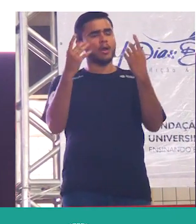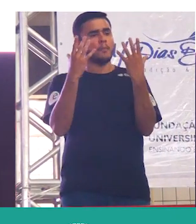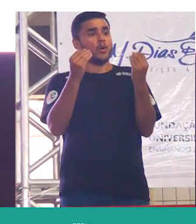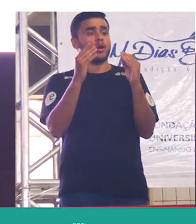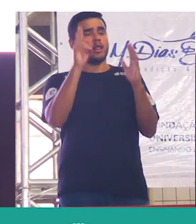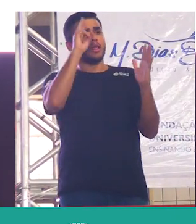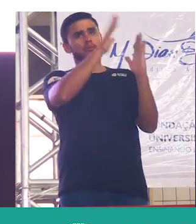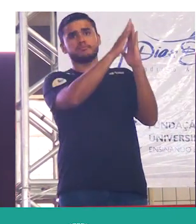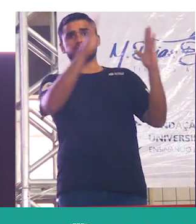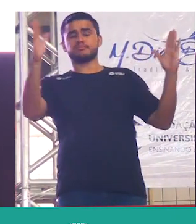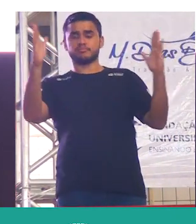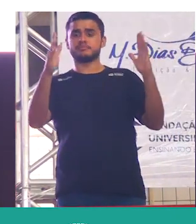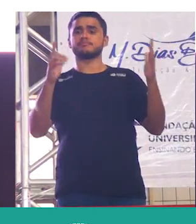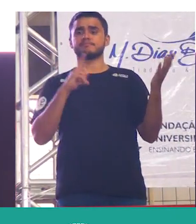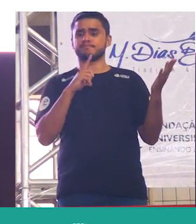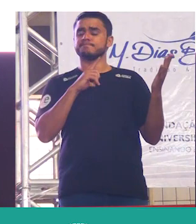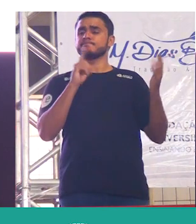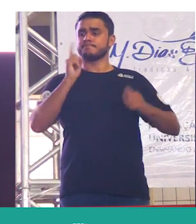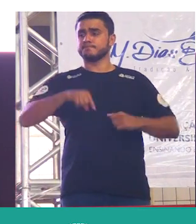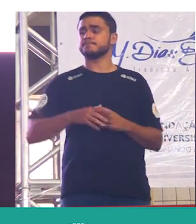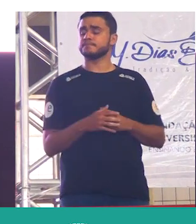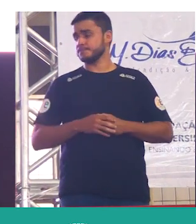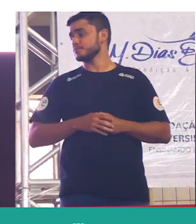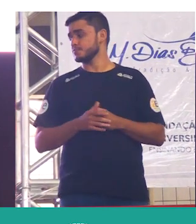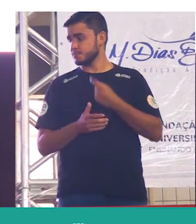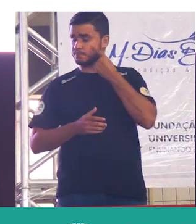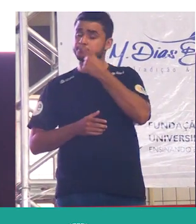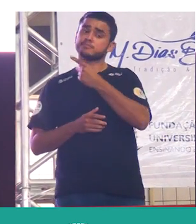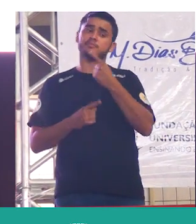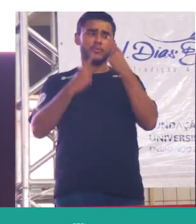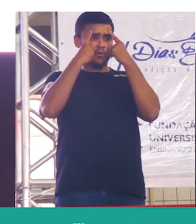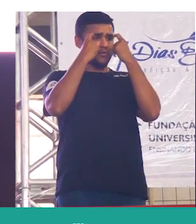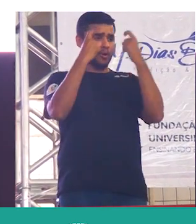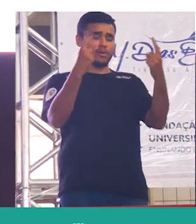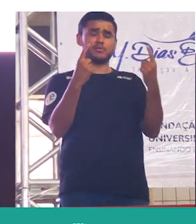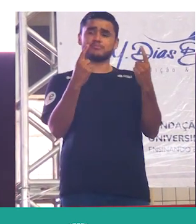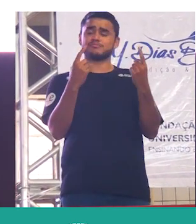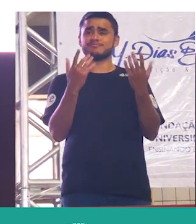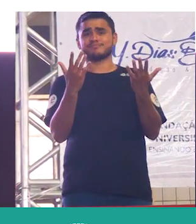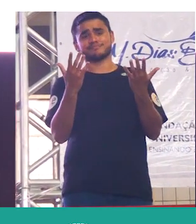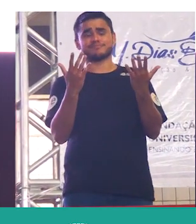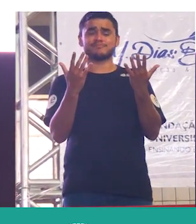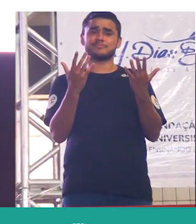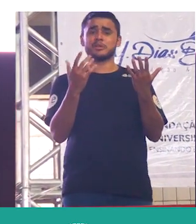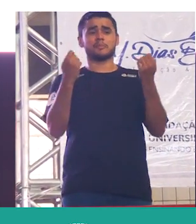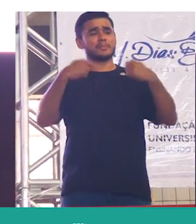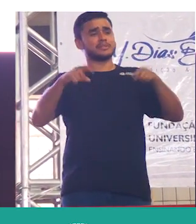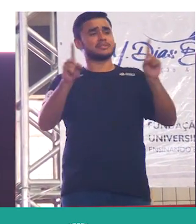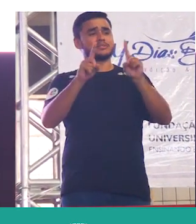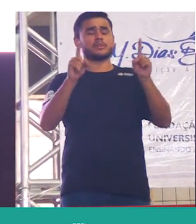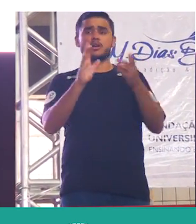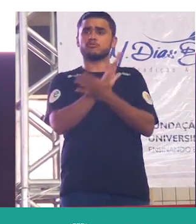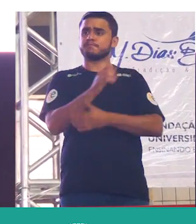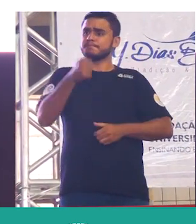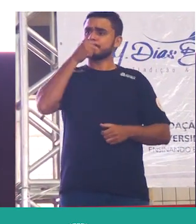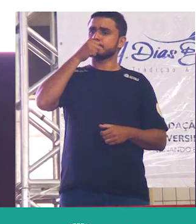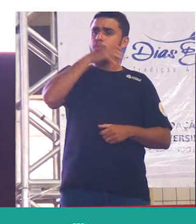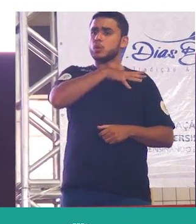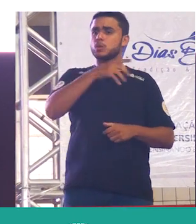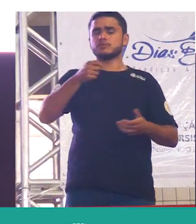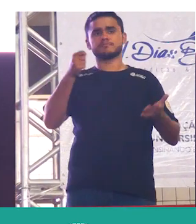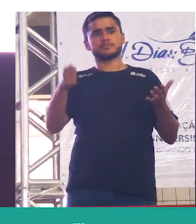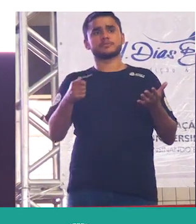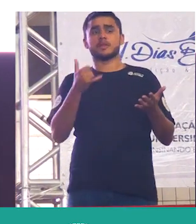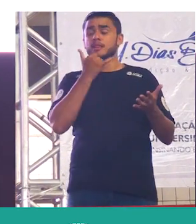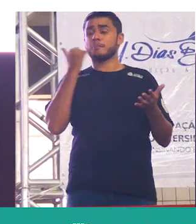existiu, tá? Por um lado, desnecessária, talvez por outro, um mal necessário, enfim,